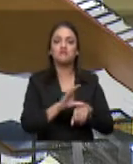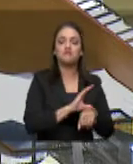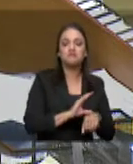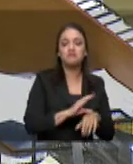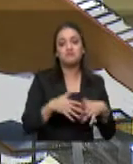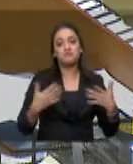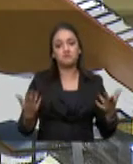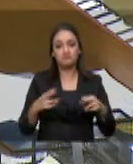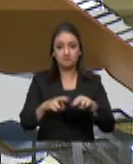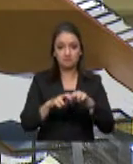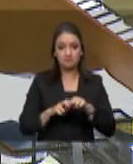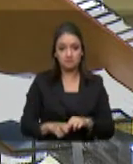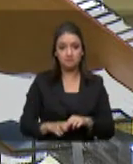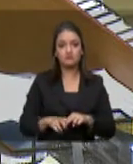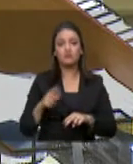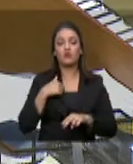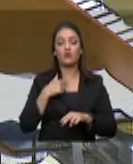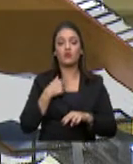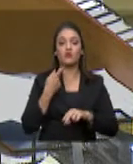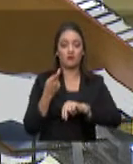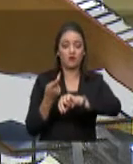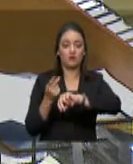sentido, eu menciono